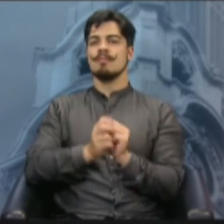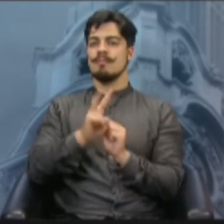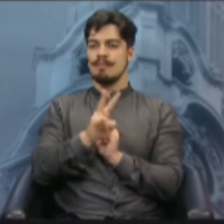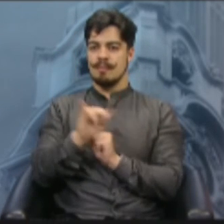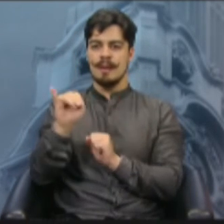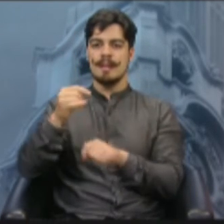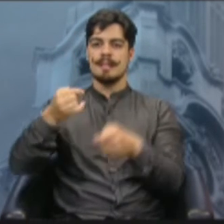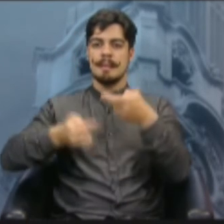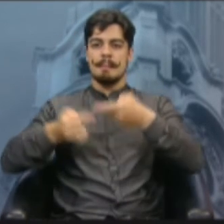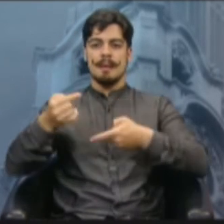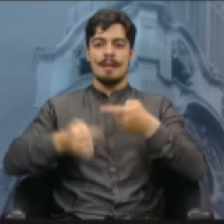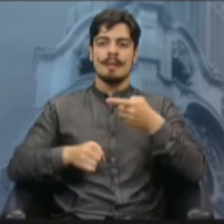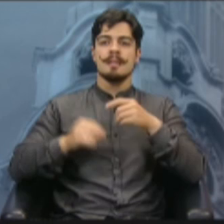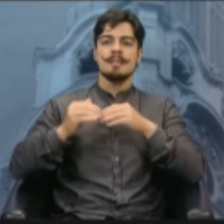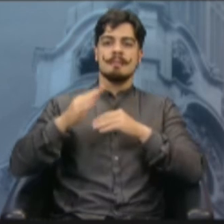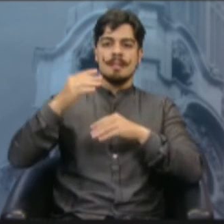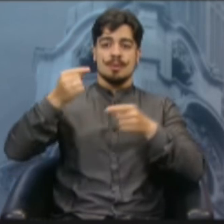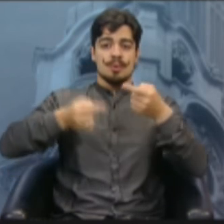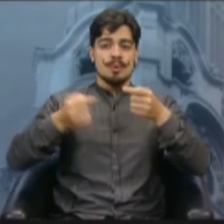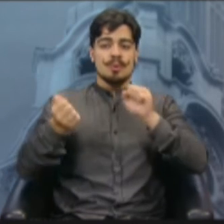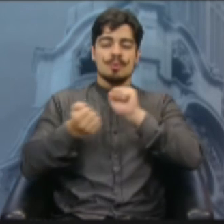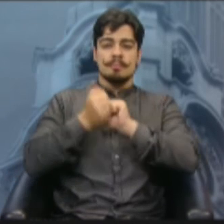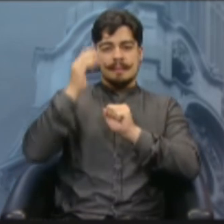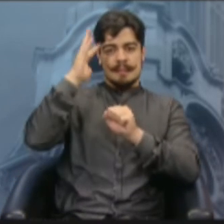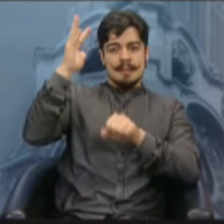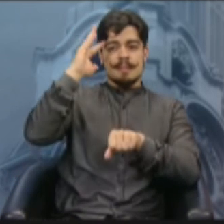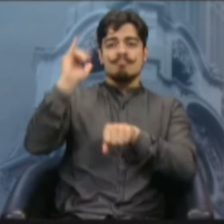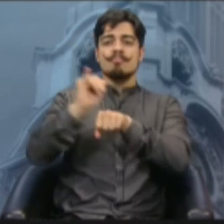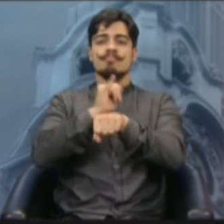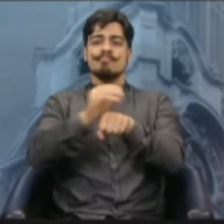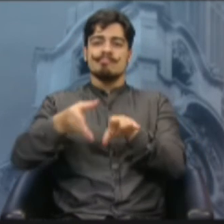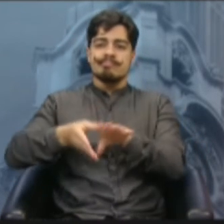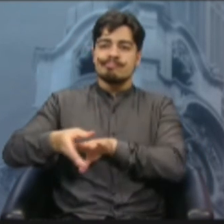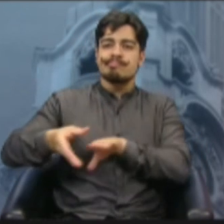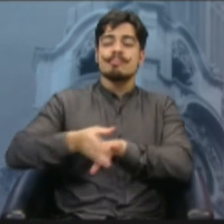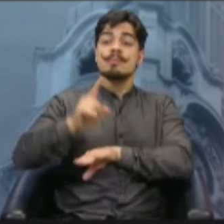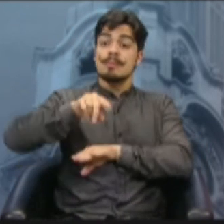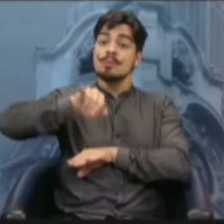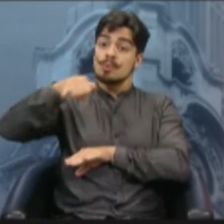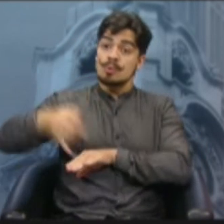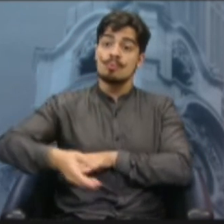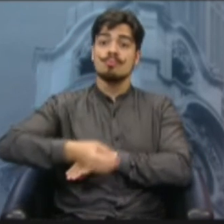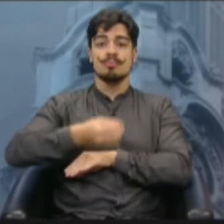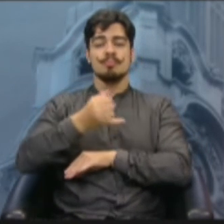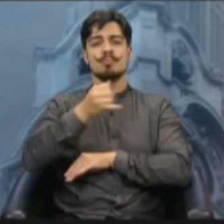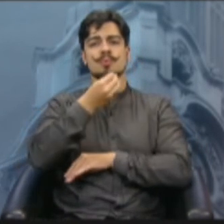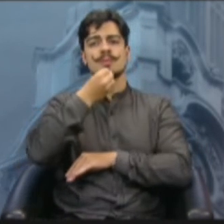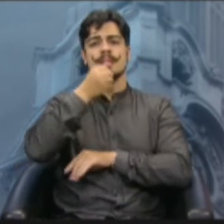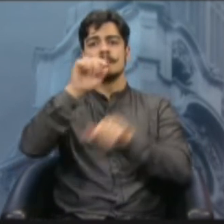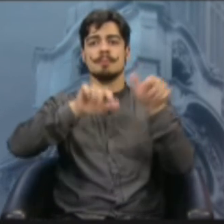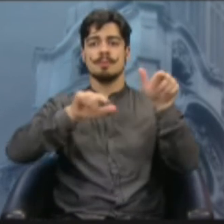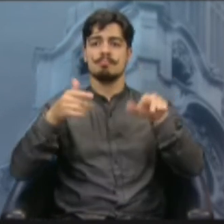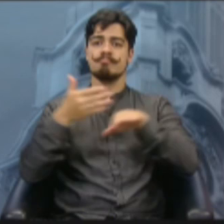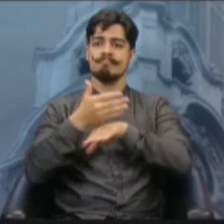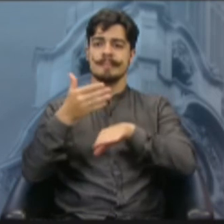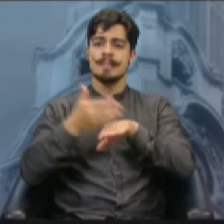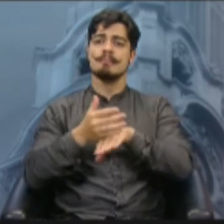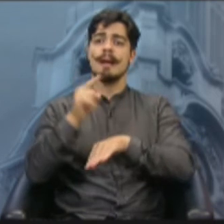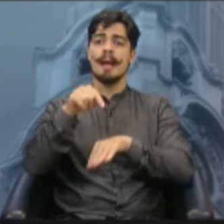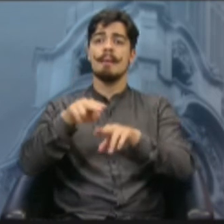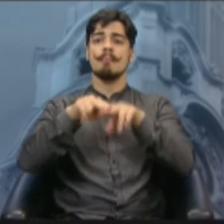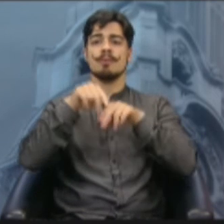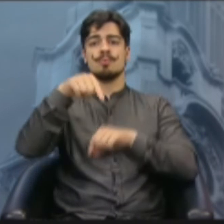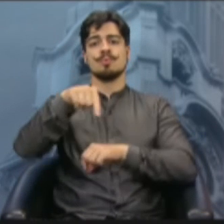mais discussão, mais proposição, mais encaminhamentos, né? Então é mais uma oportunidade também da população participar, é através